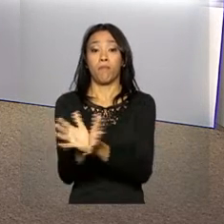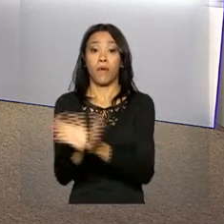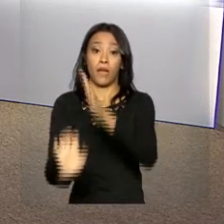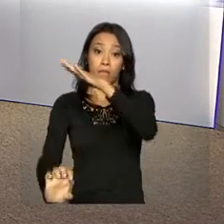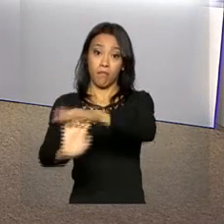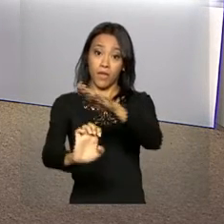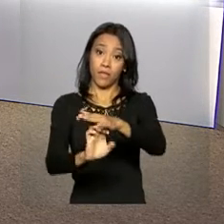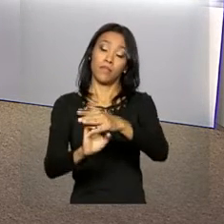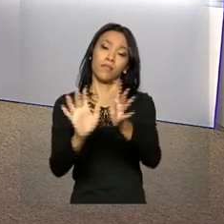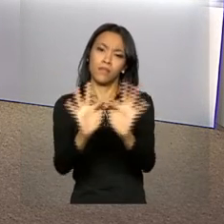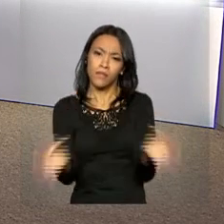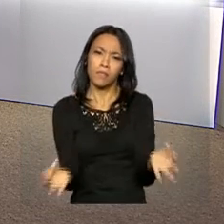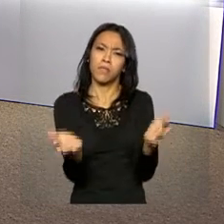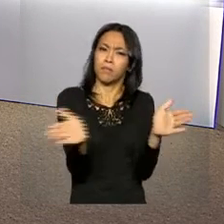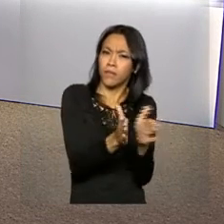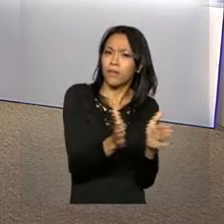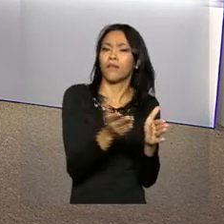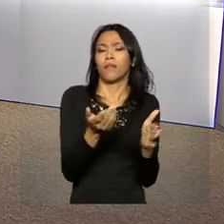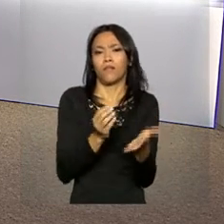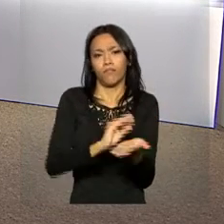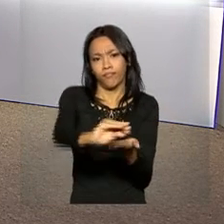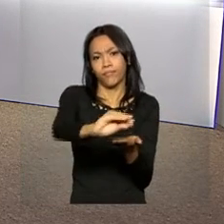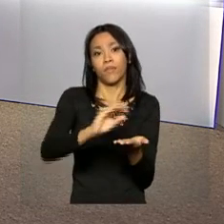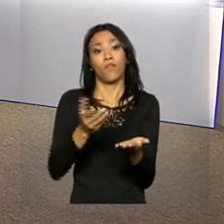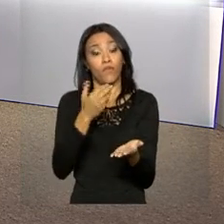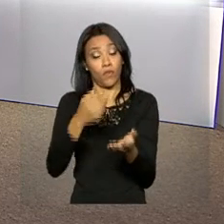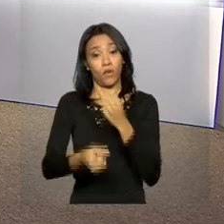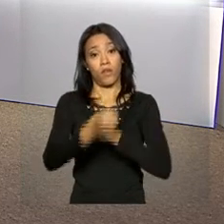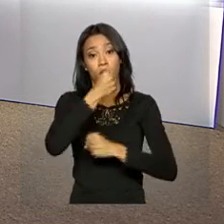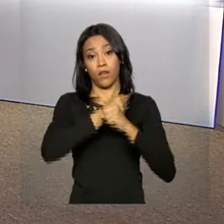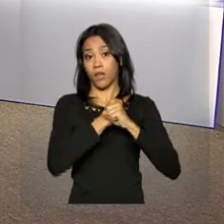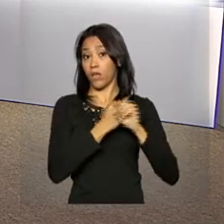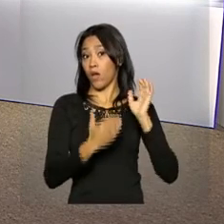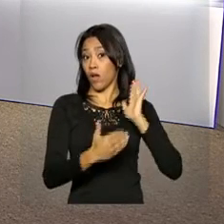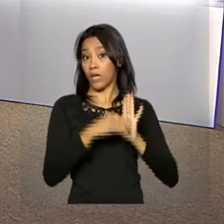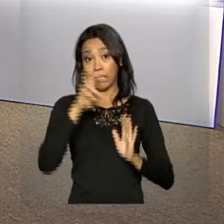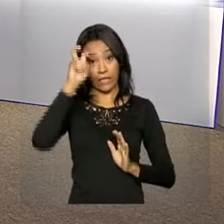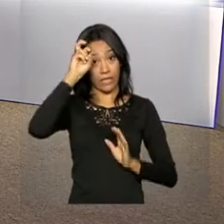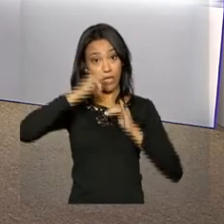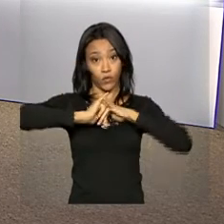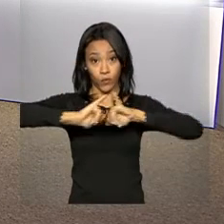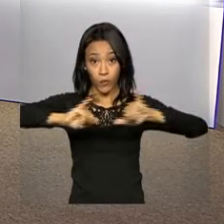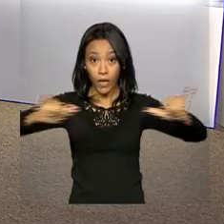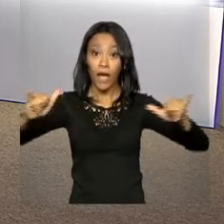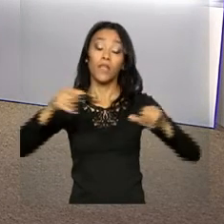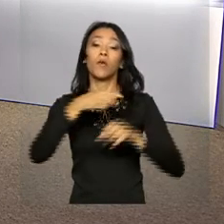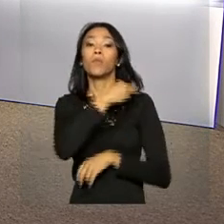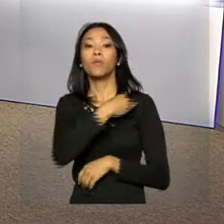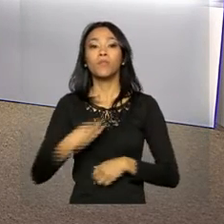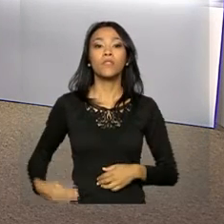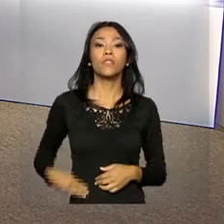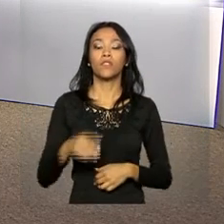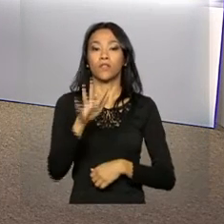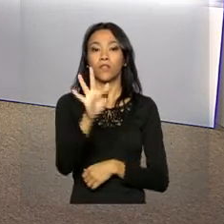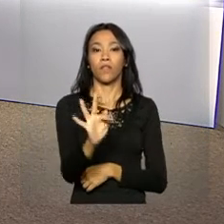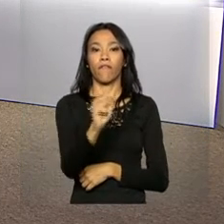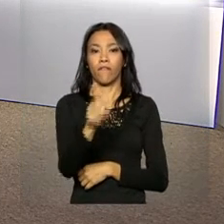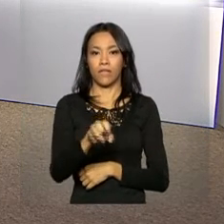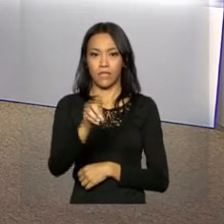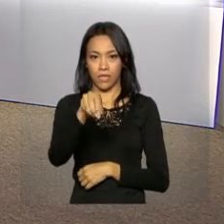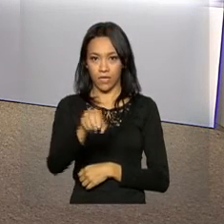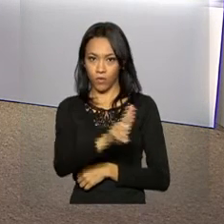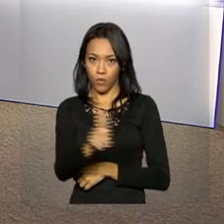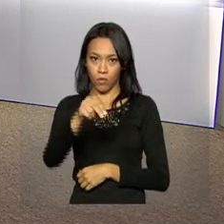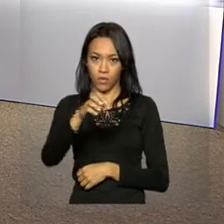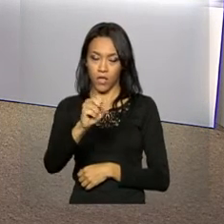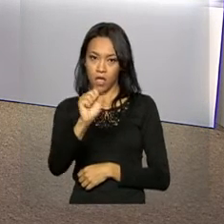médias e grandes empresas. A medida foi anunciada na última quinta-feira pelo ministro da Fazenda, Nelson Barbosa, após reunião do Conselho